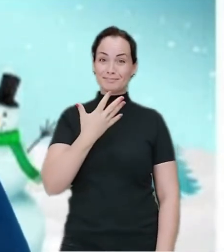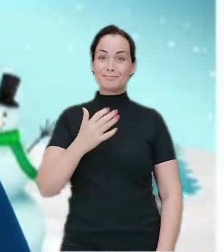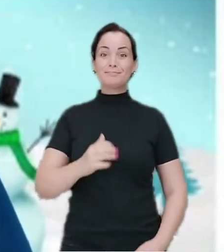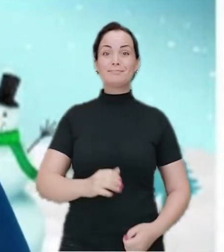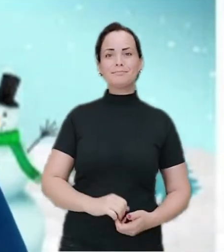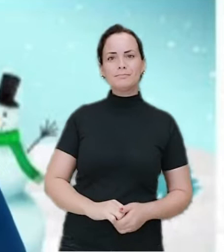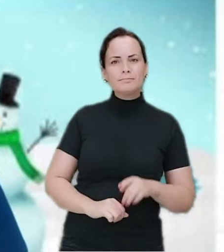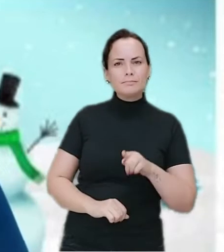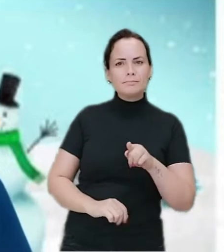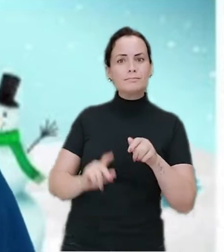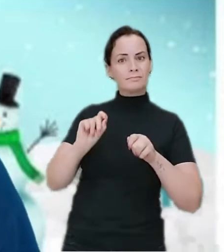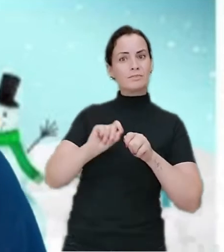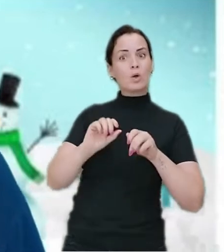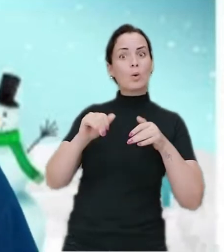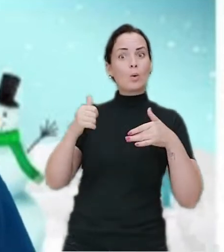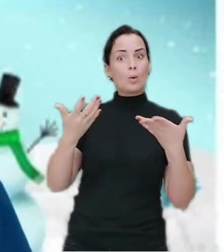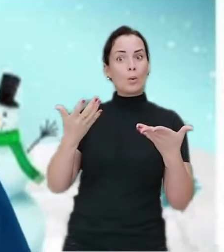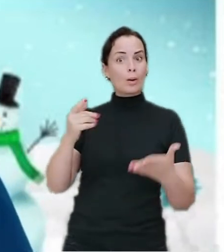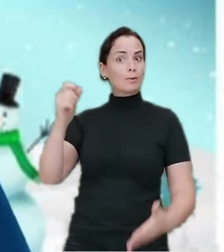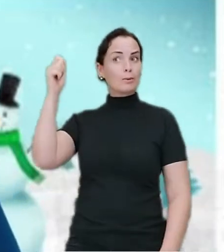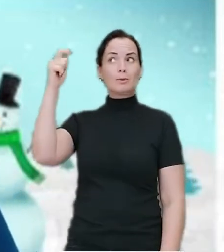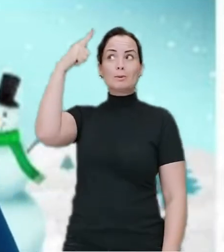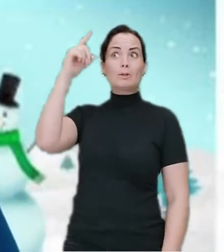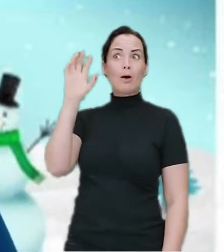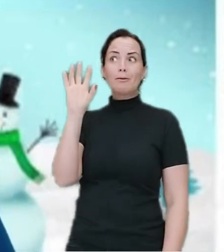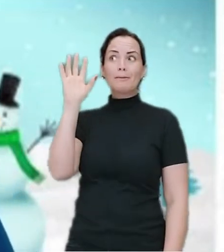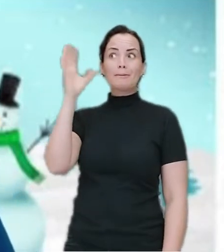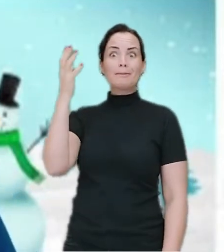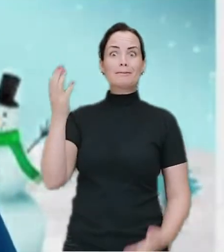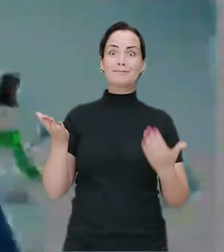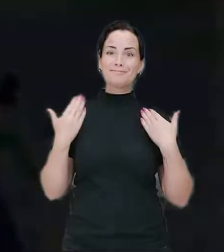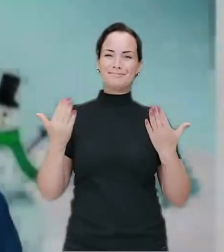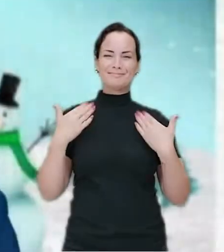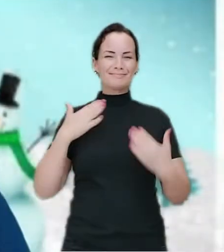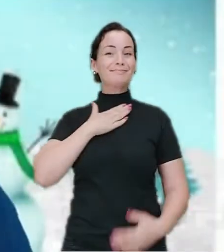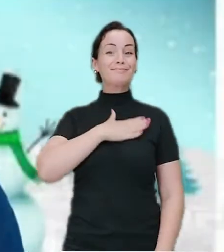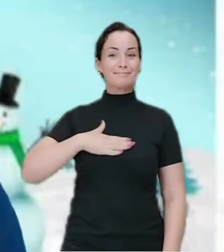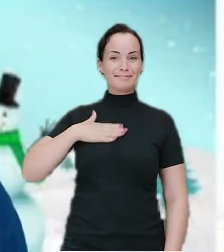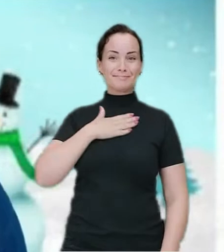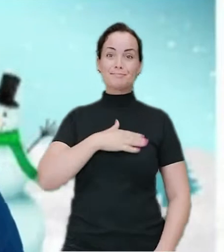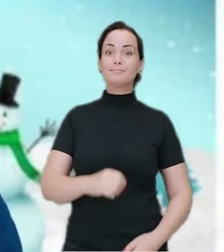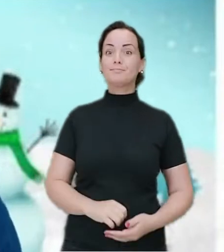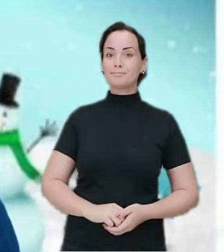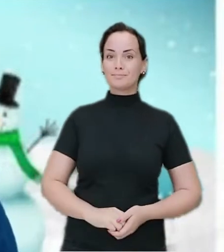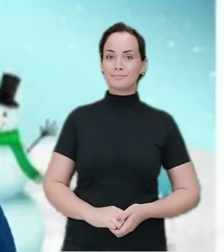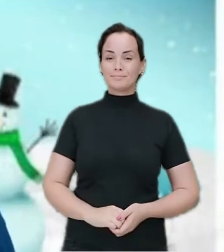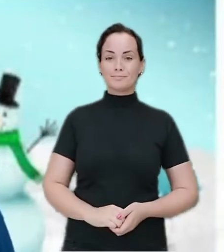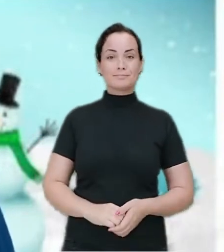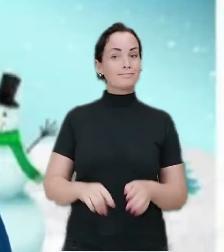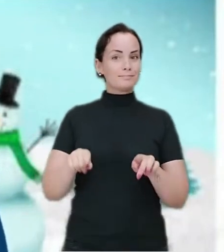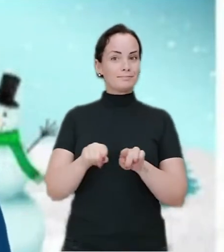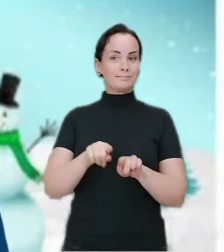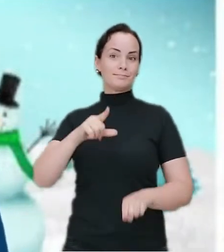que você faz quando está na estação summer? Eu gosto muito dessa estação. Nós temos também a